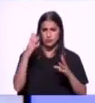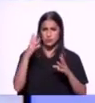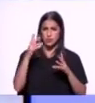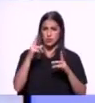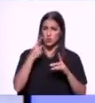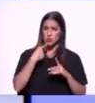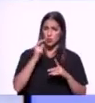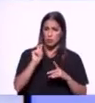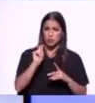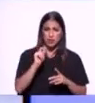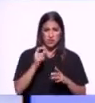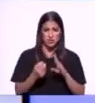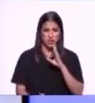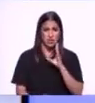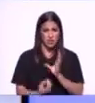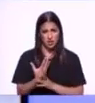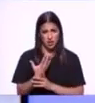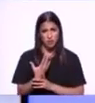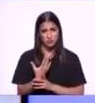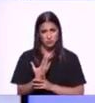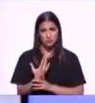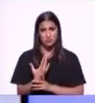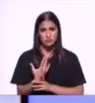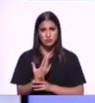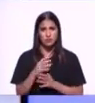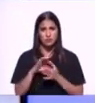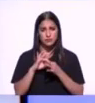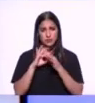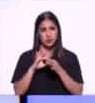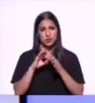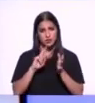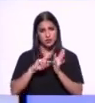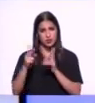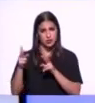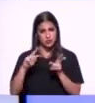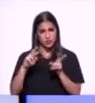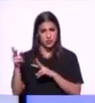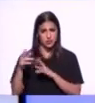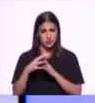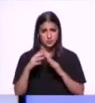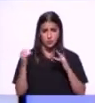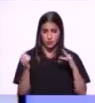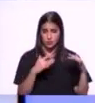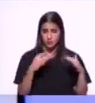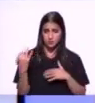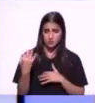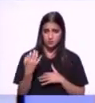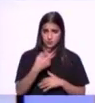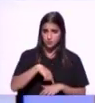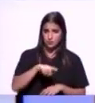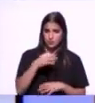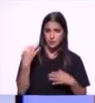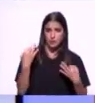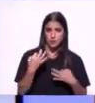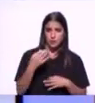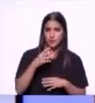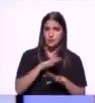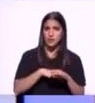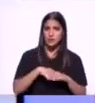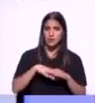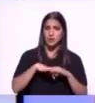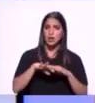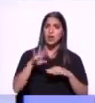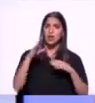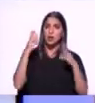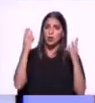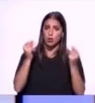eles inventam de transferências. Em relação ao Futebol Clube Porto, até posso aqui revelar que nós estamos a fazer a contabilidade.